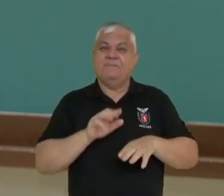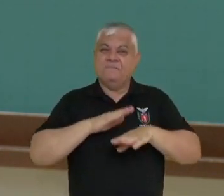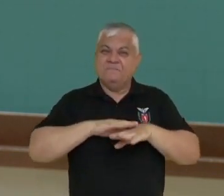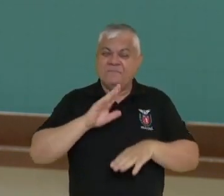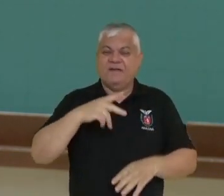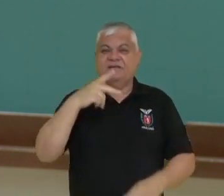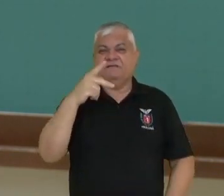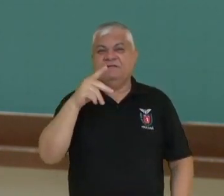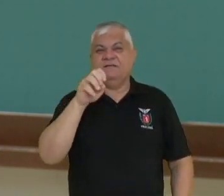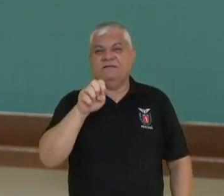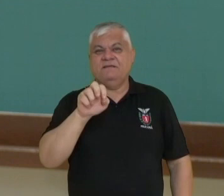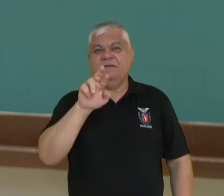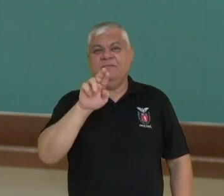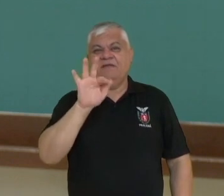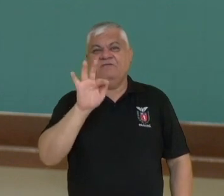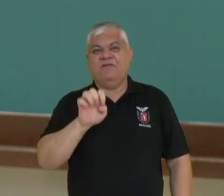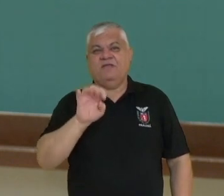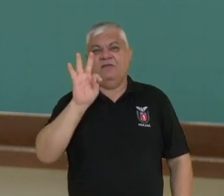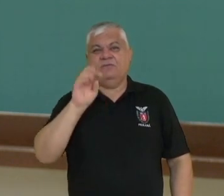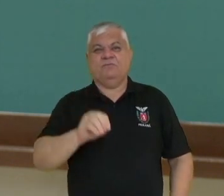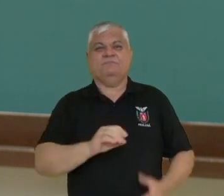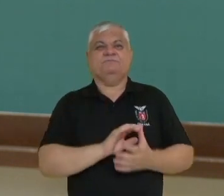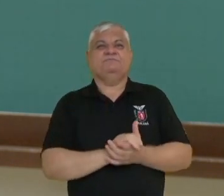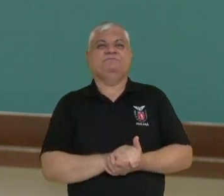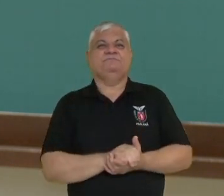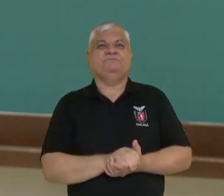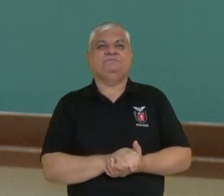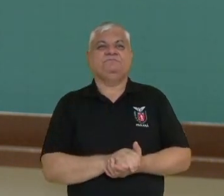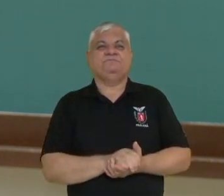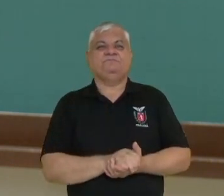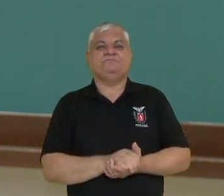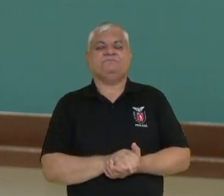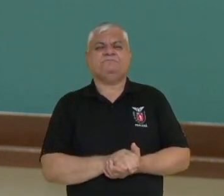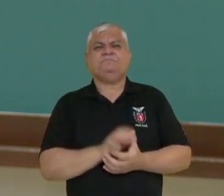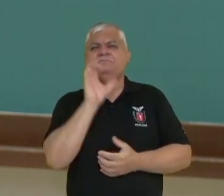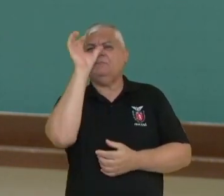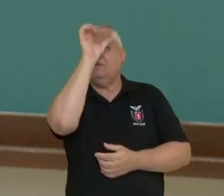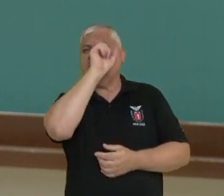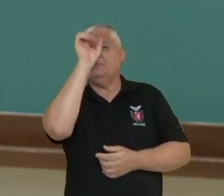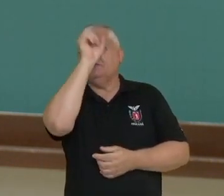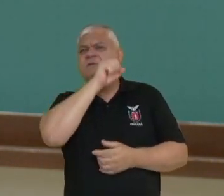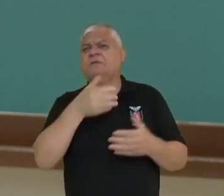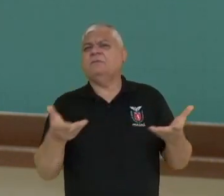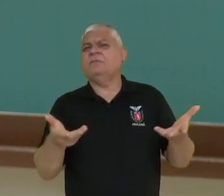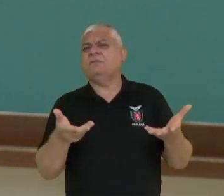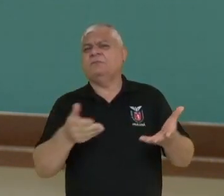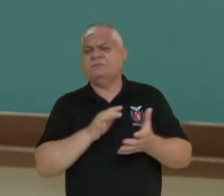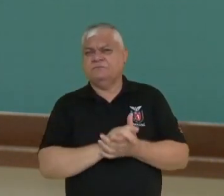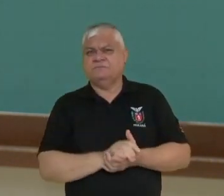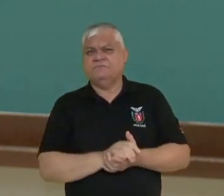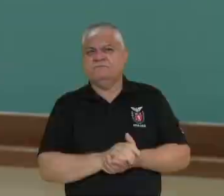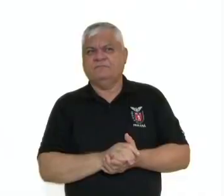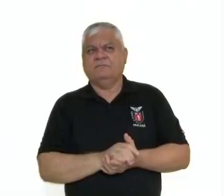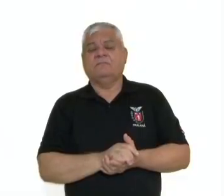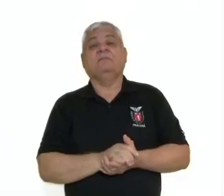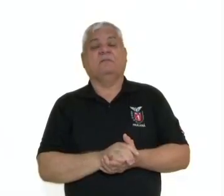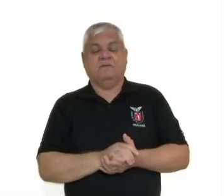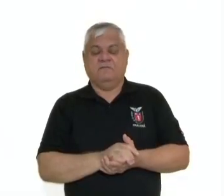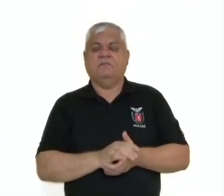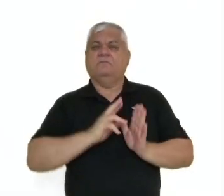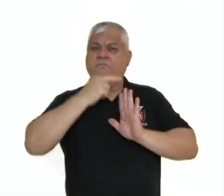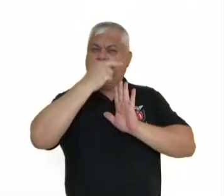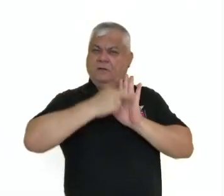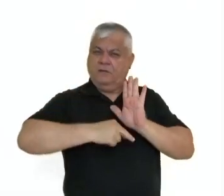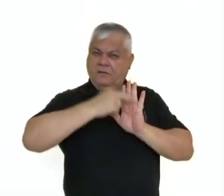que perfeito. Beleza? Muito bem. O que nós fizemos durante a nossa aula? Observe aqui. Realizamos a leitura